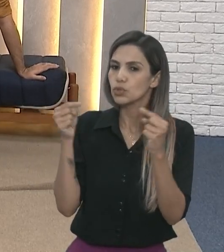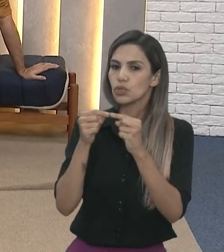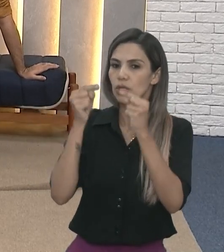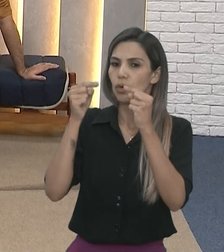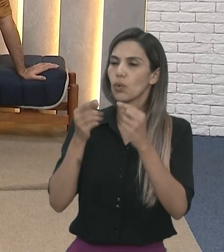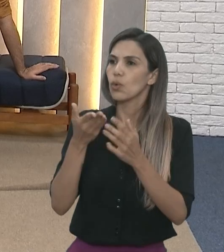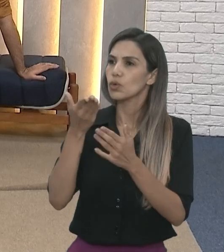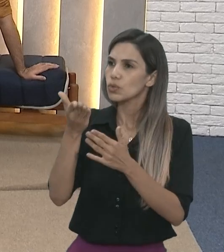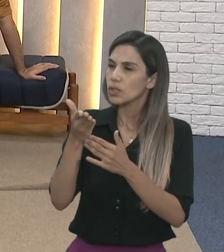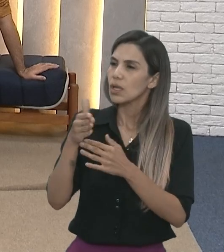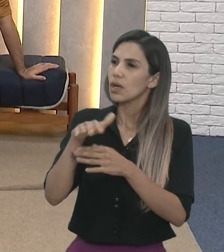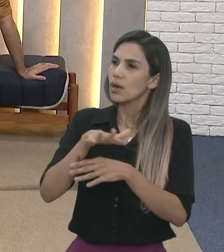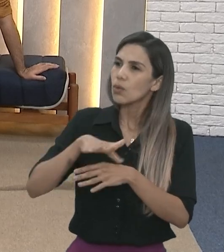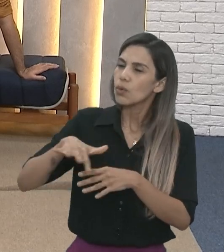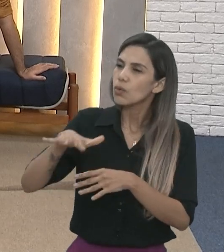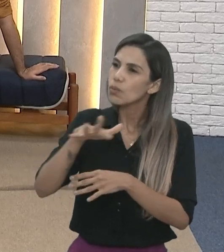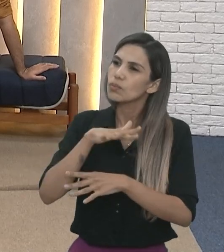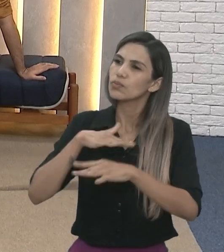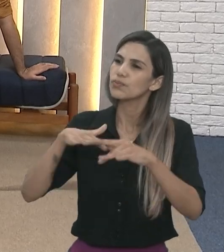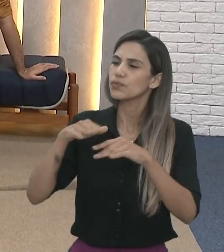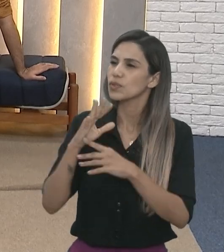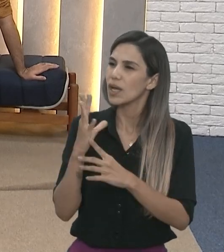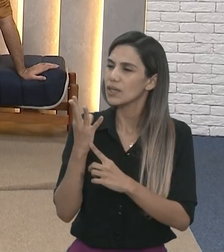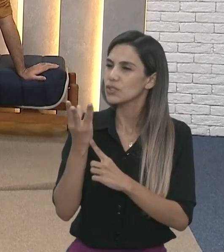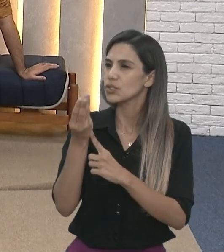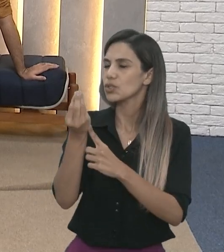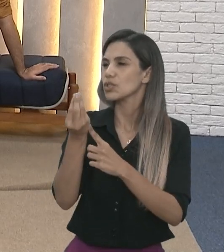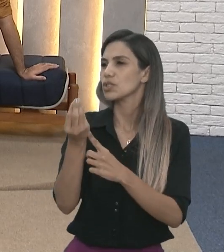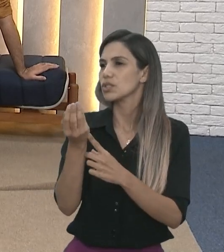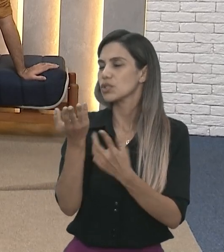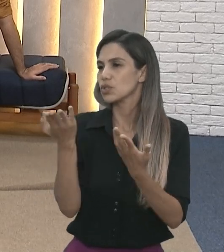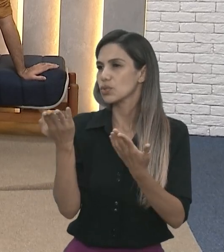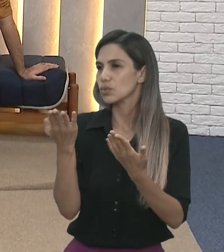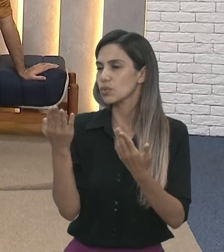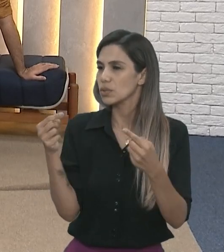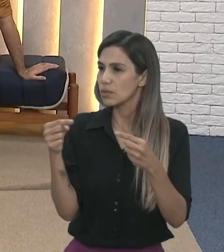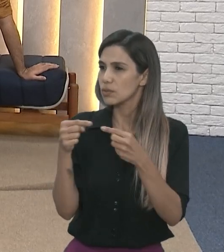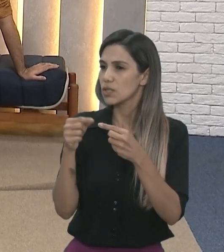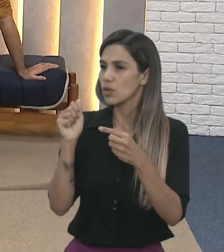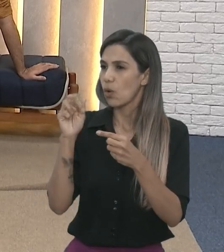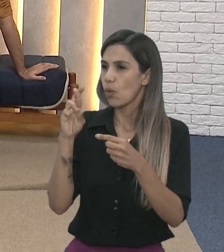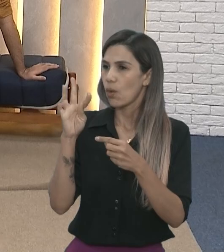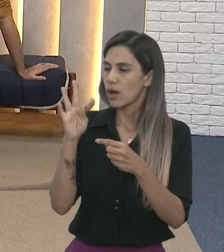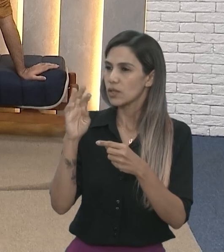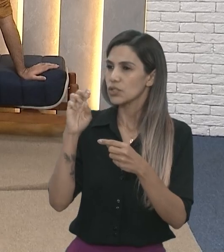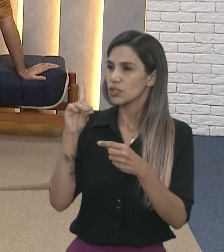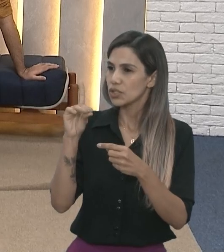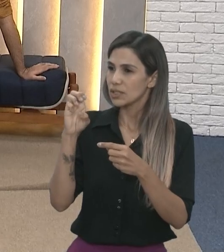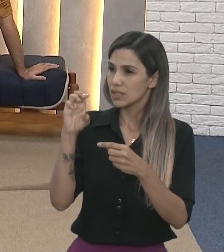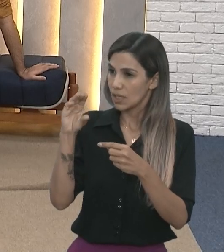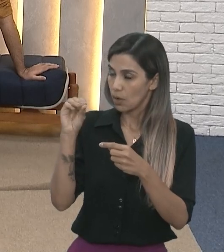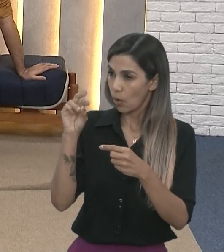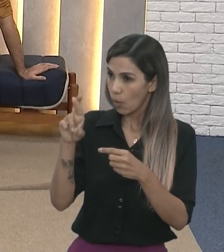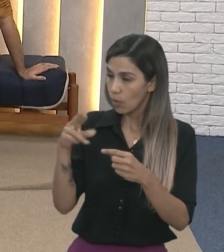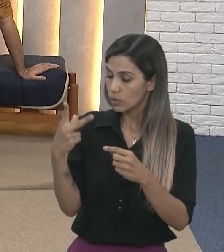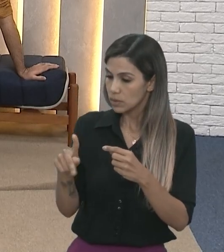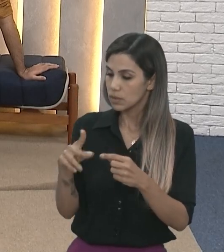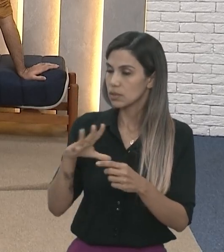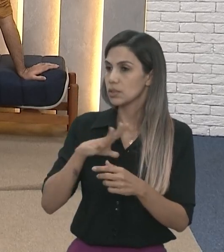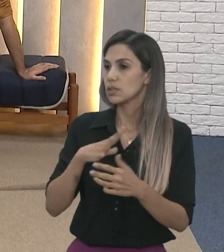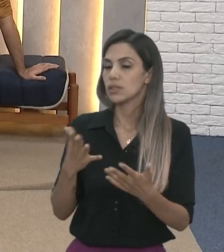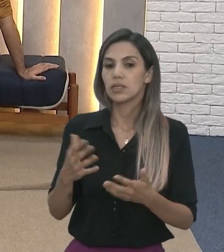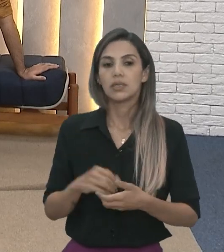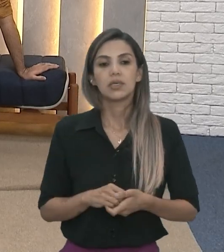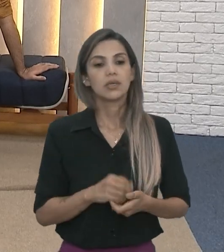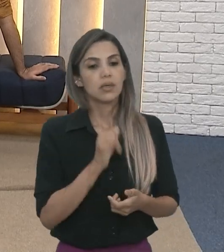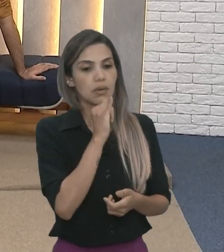movimento cultural, um atrativo turístico para a cidade? Nós temos alguns programas aí pelo município de Goiânia, né, como o